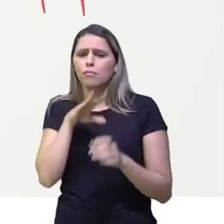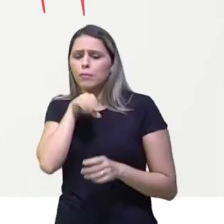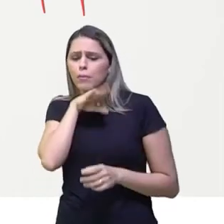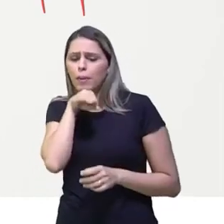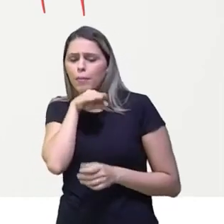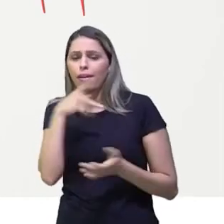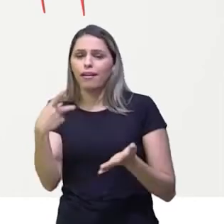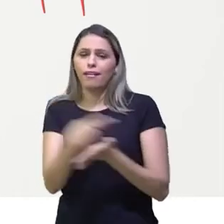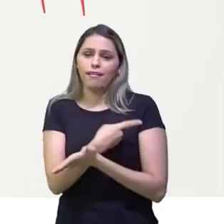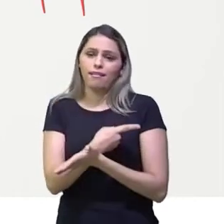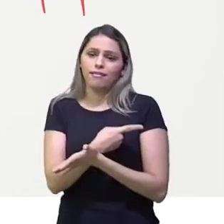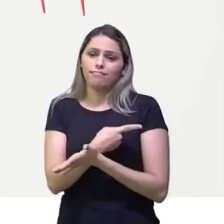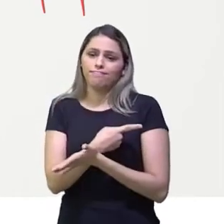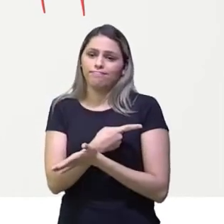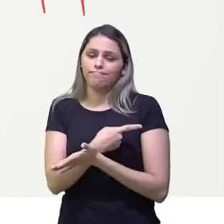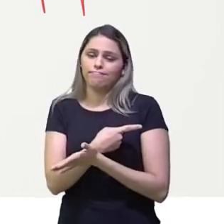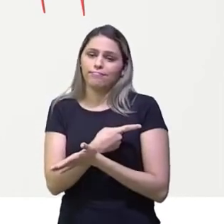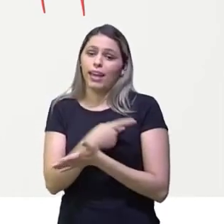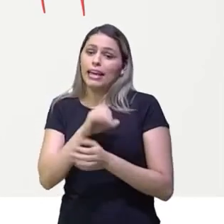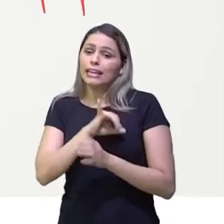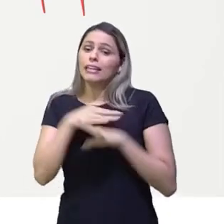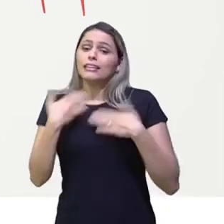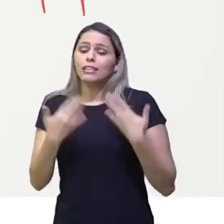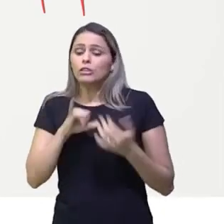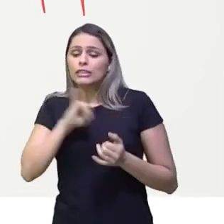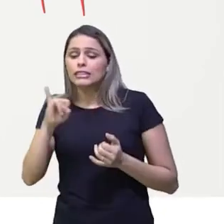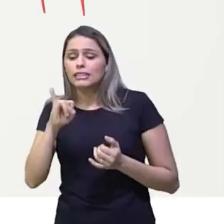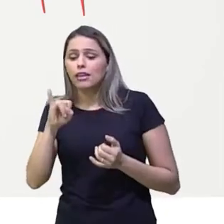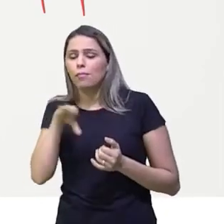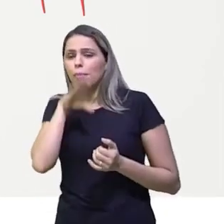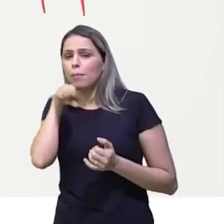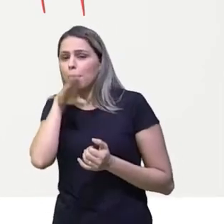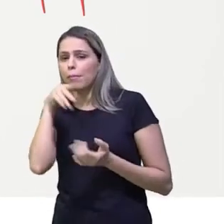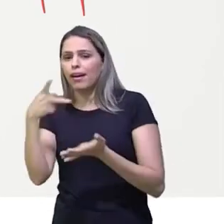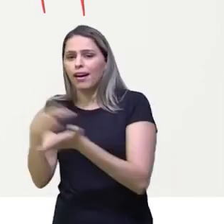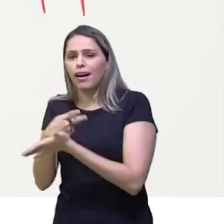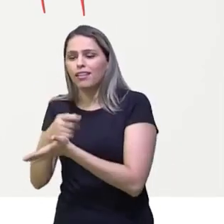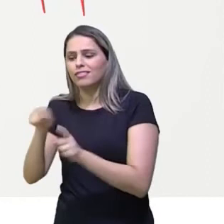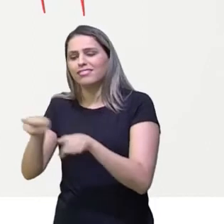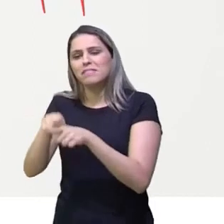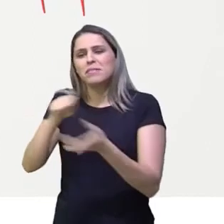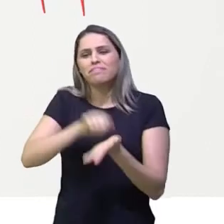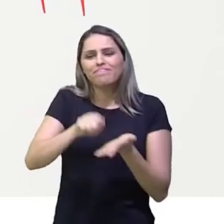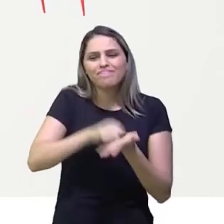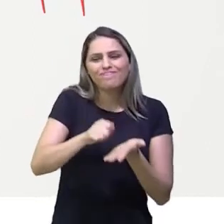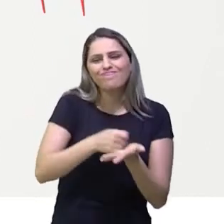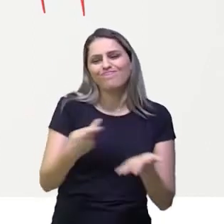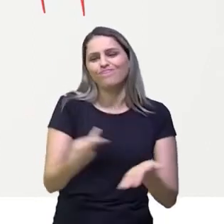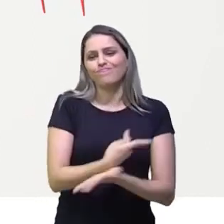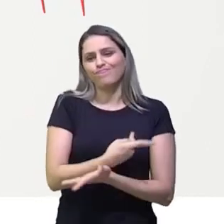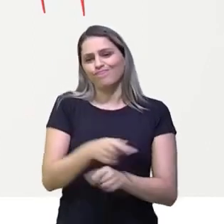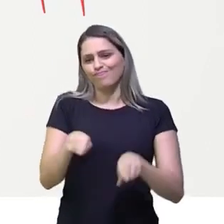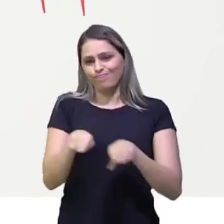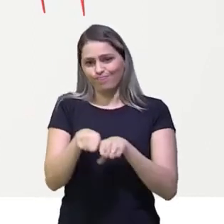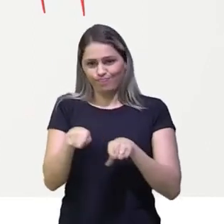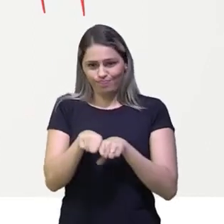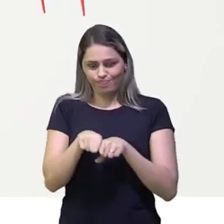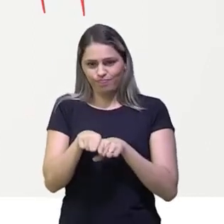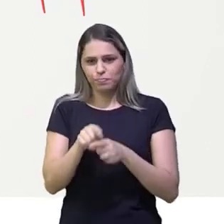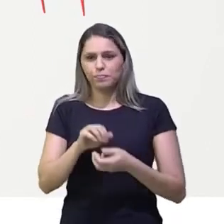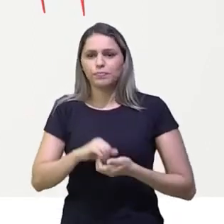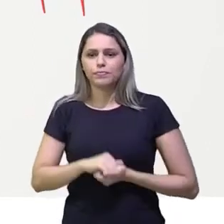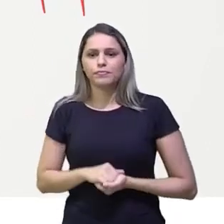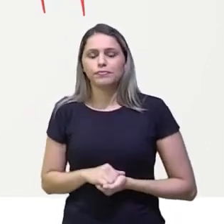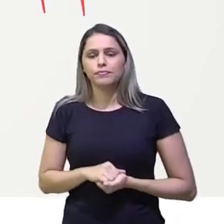escrever helado. E não pode, né? Próxima palavrinha aqui, outra letrinha. Letra